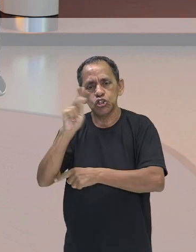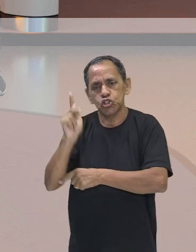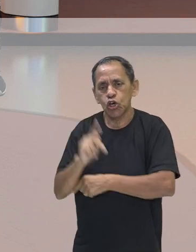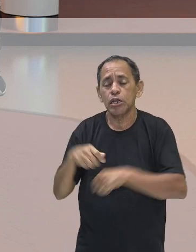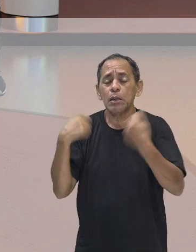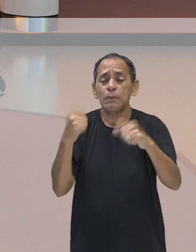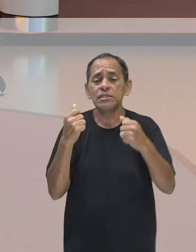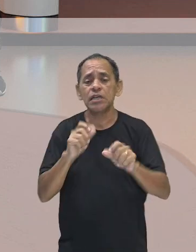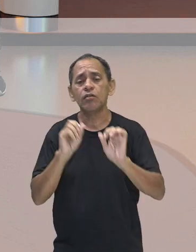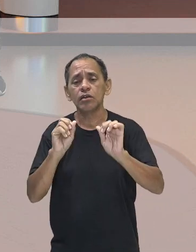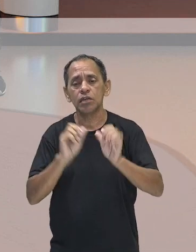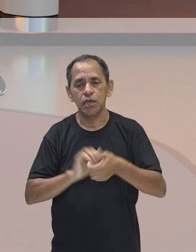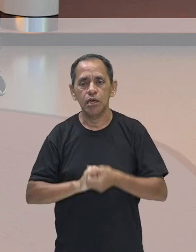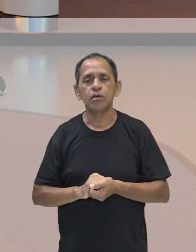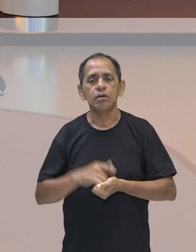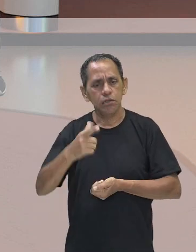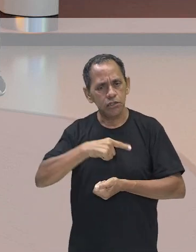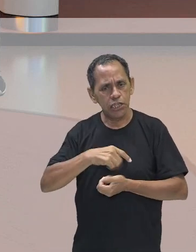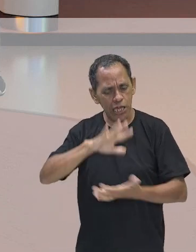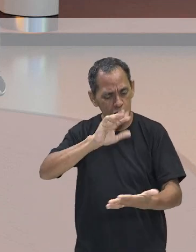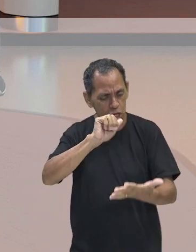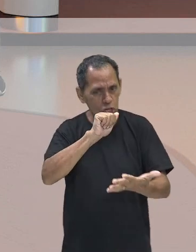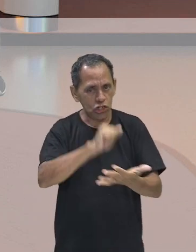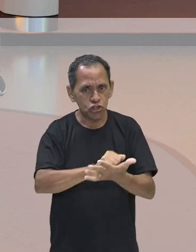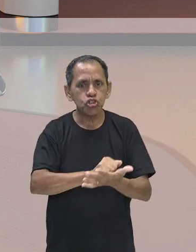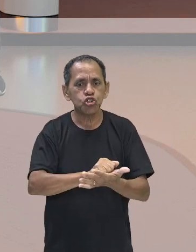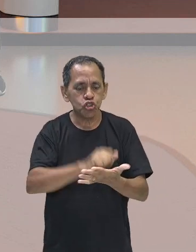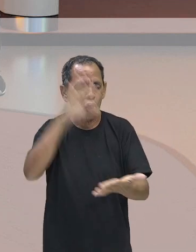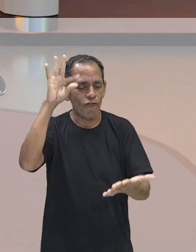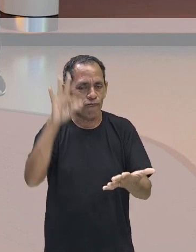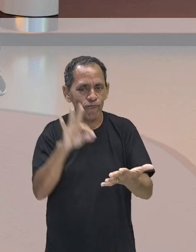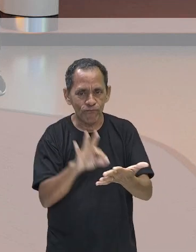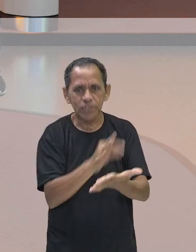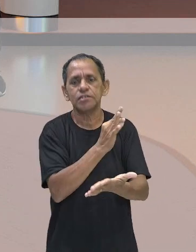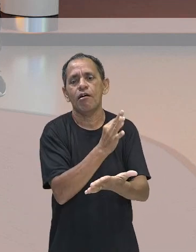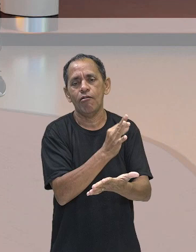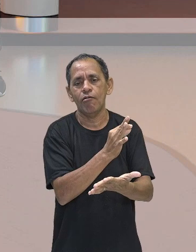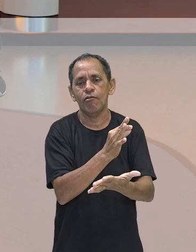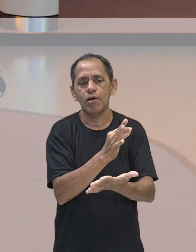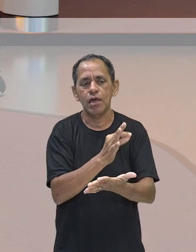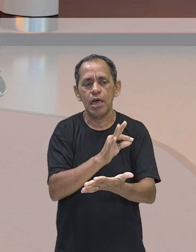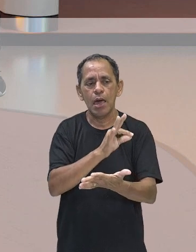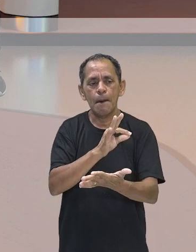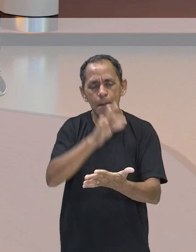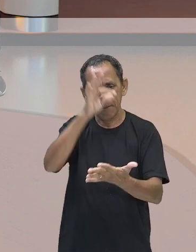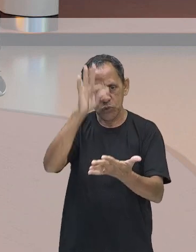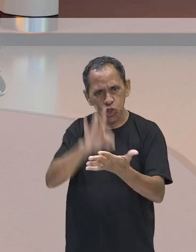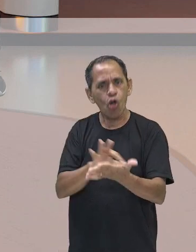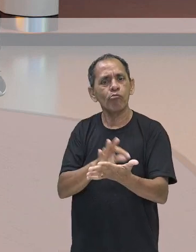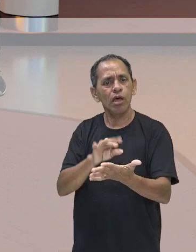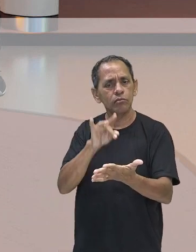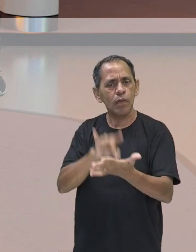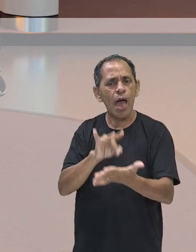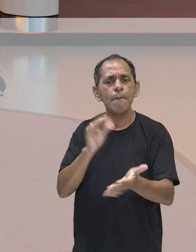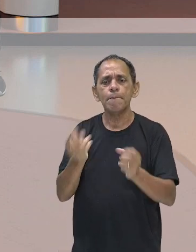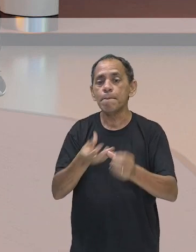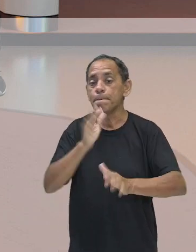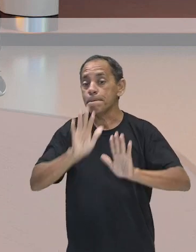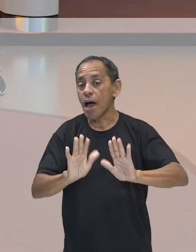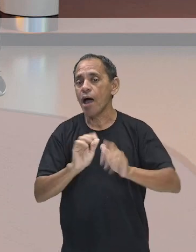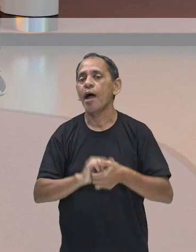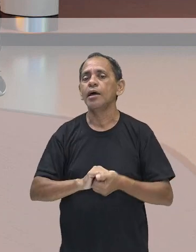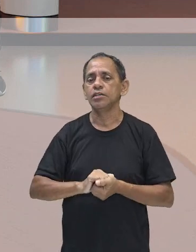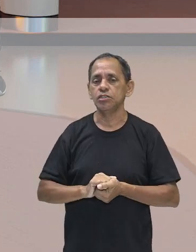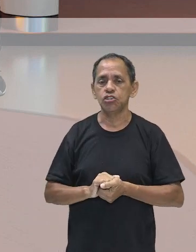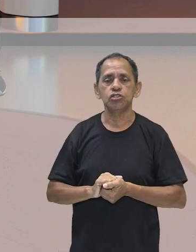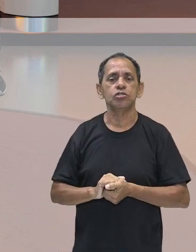ser fidedigno tinha que ser um documento oficial, um documento escrito. Mas esse paradigma, felizmente,